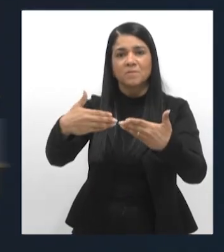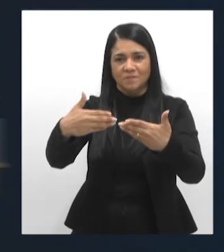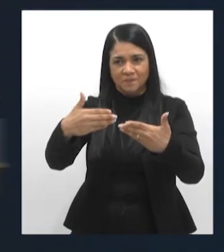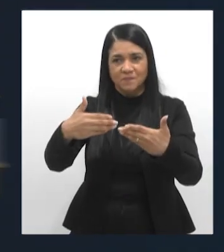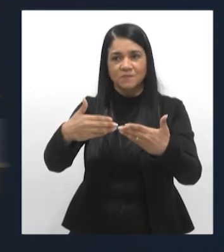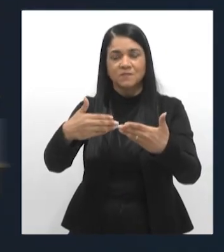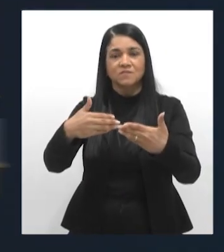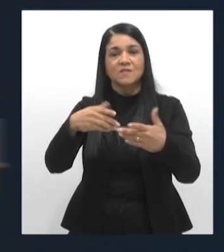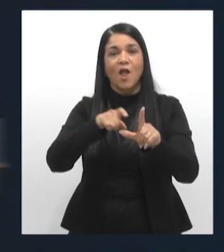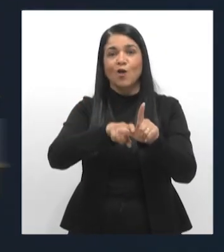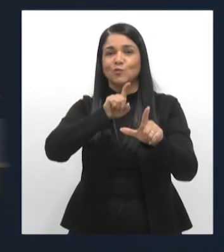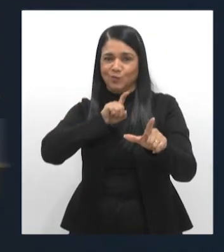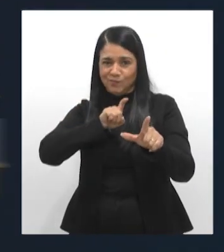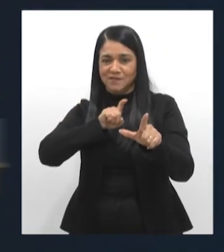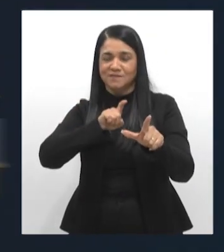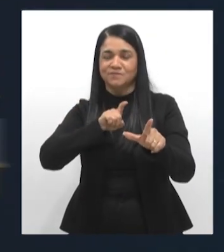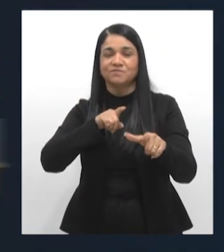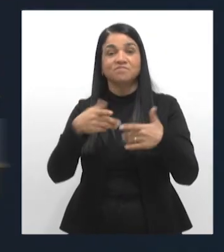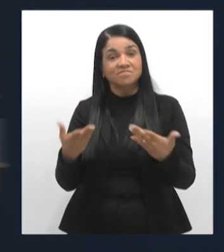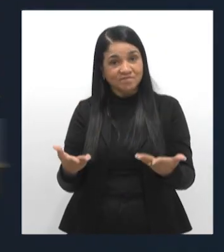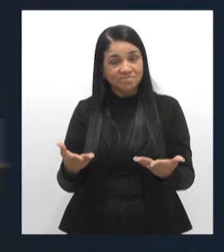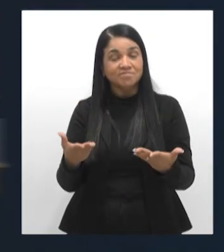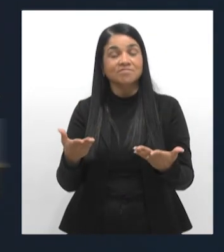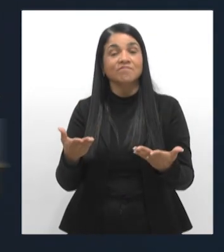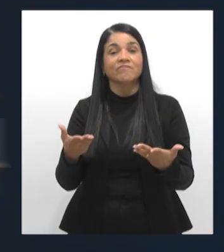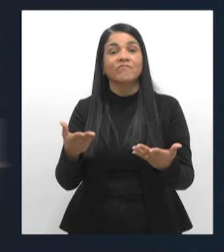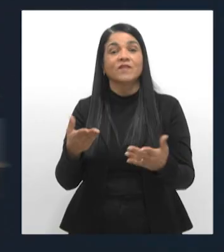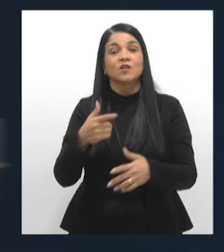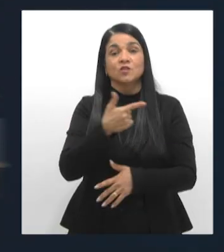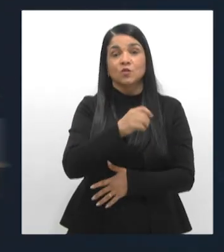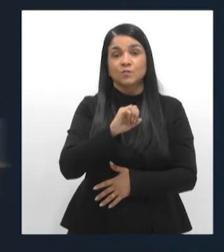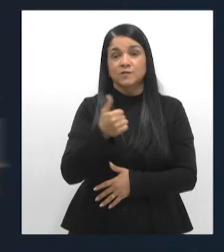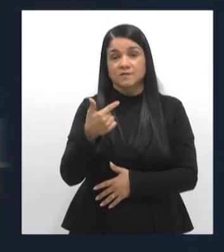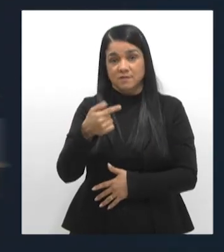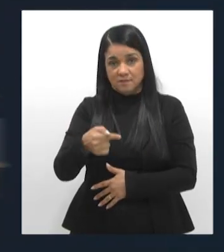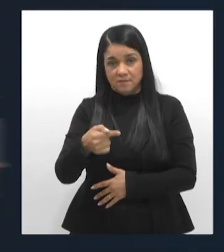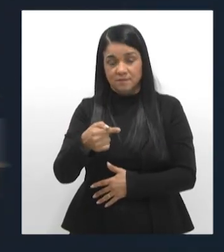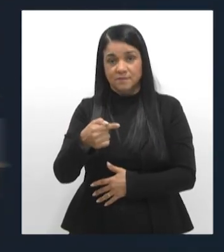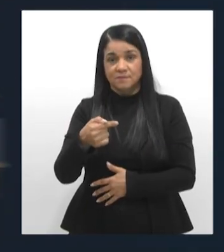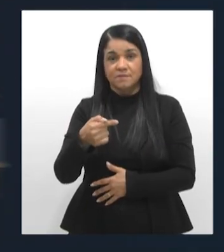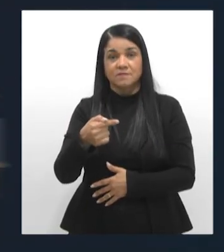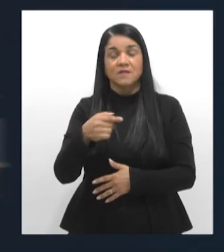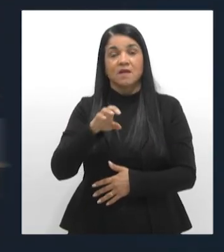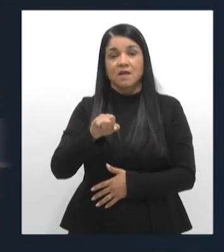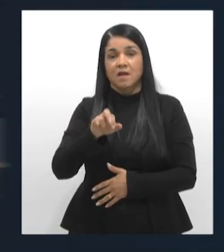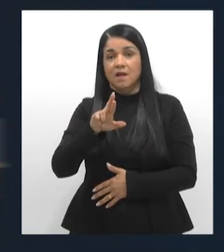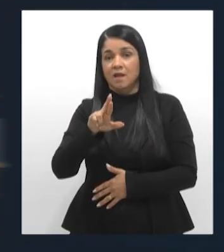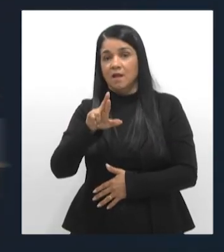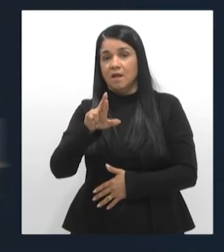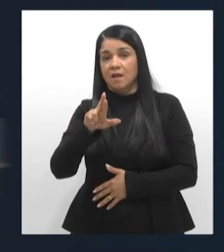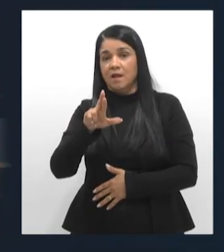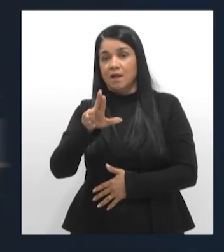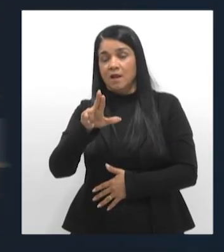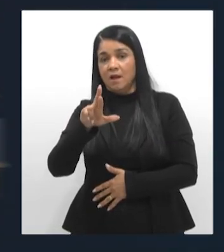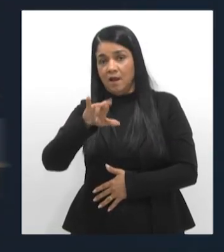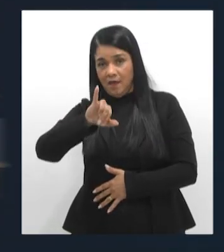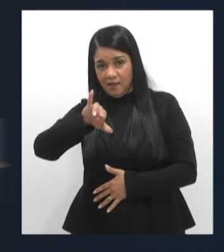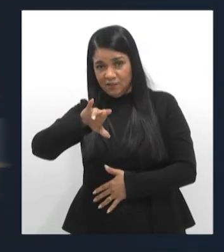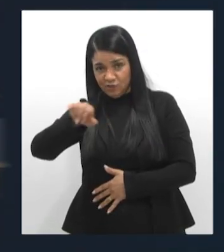a autonomia. Foi assim que, em 2017, a ELERJ foi